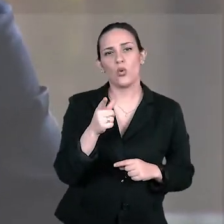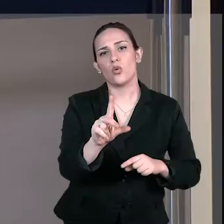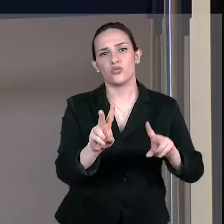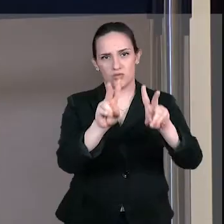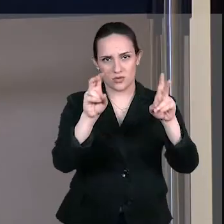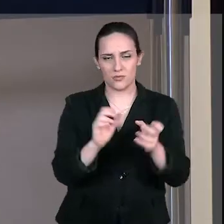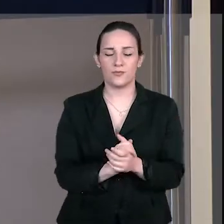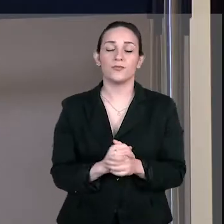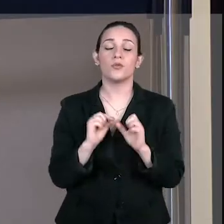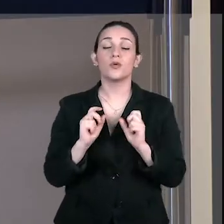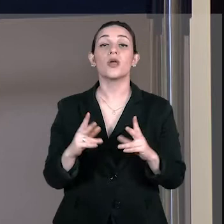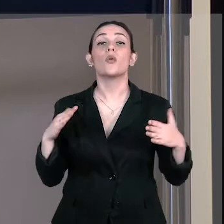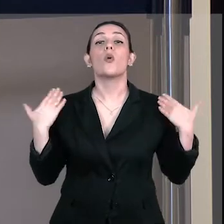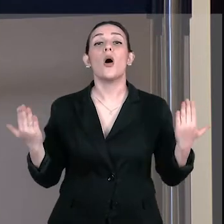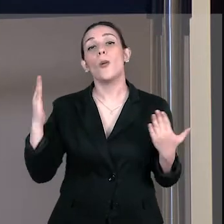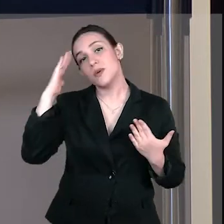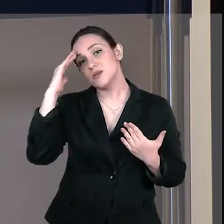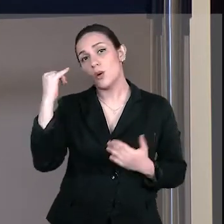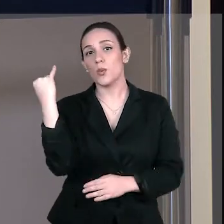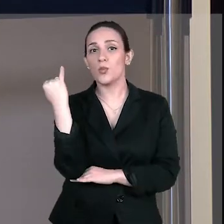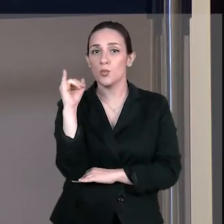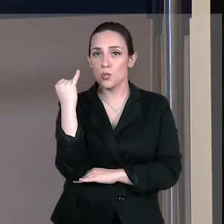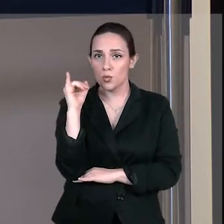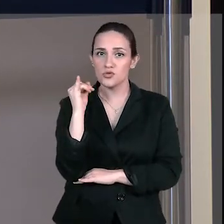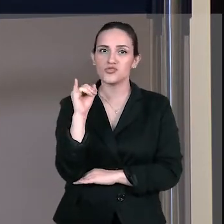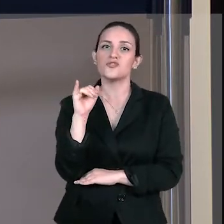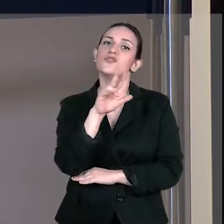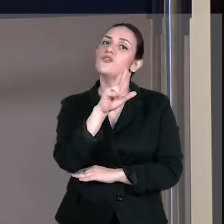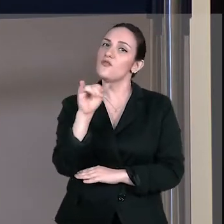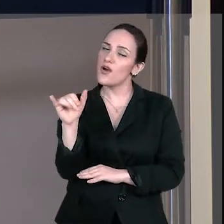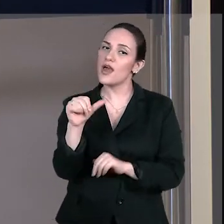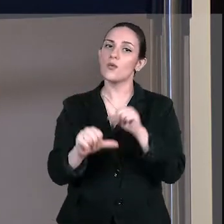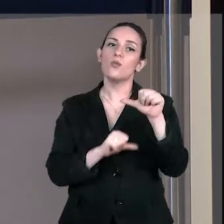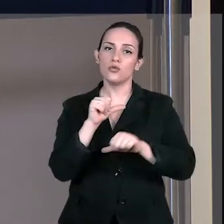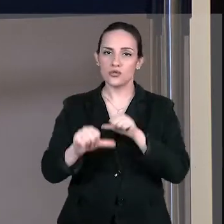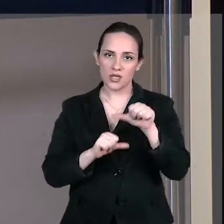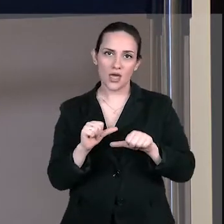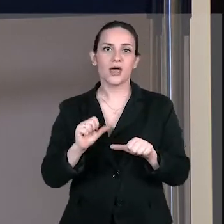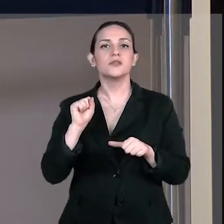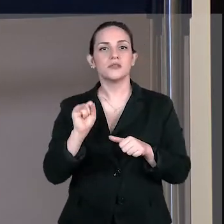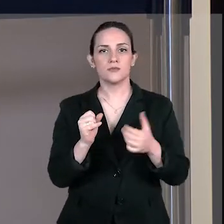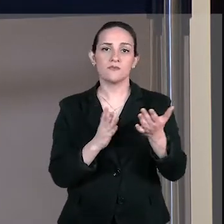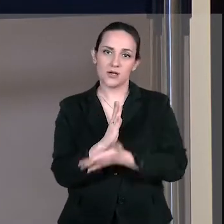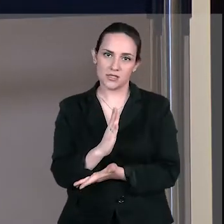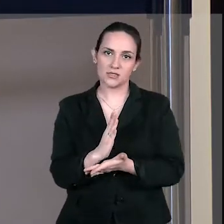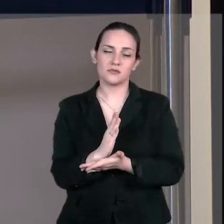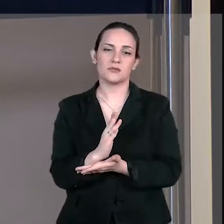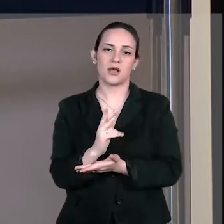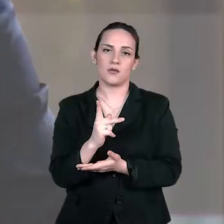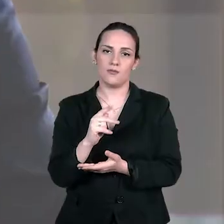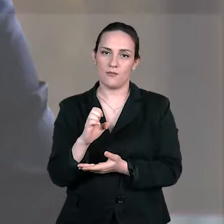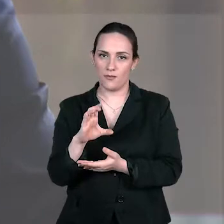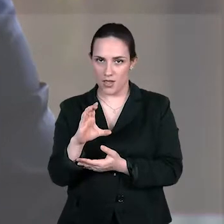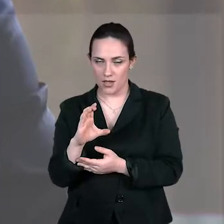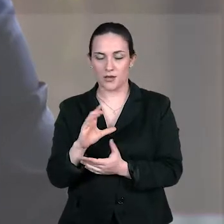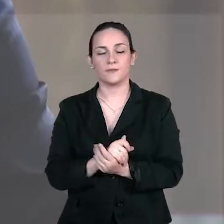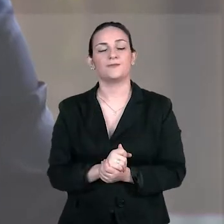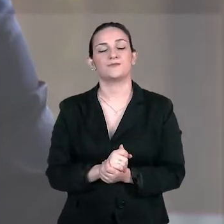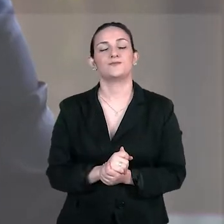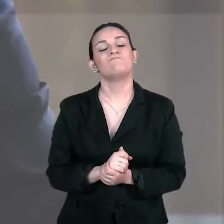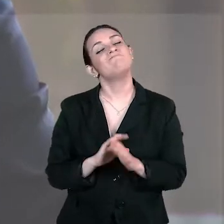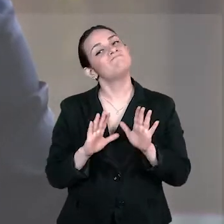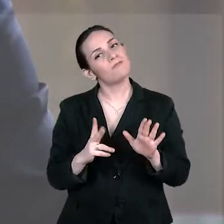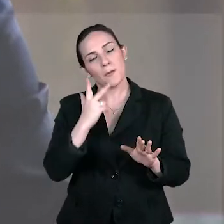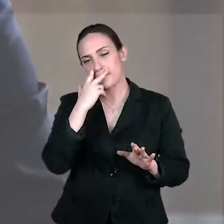ainda. E quais são os principais impostos e tributos que serão afetados caso uma dessas seja aprovada? Eu diria